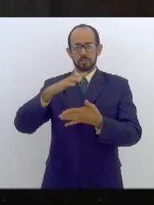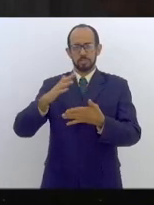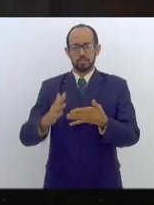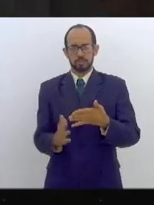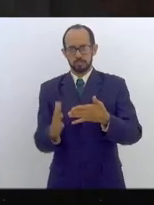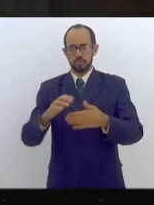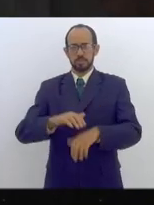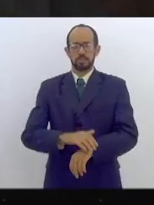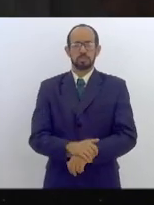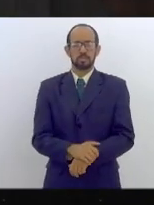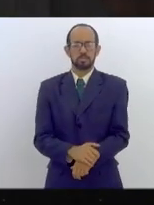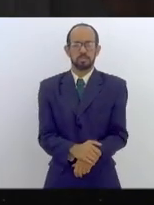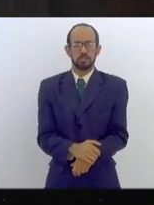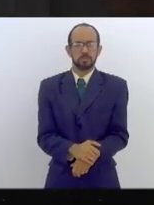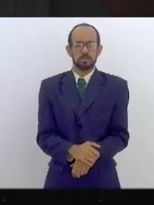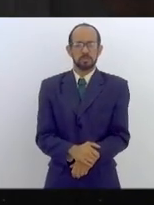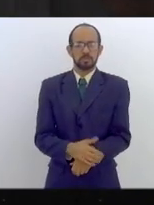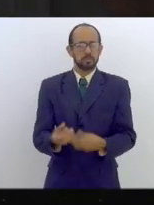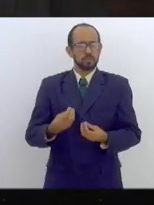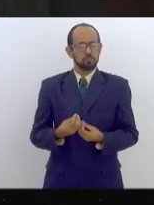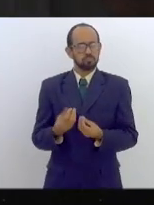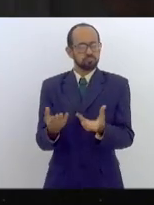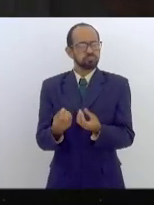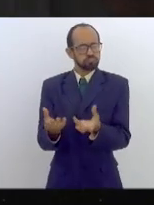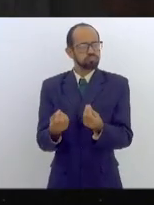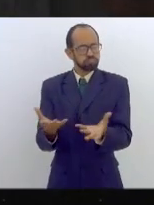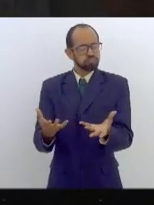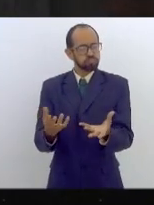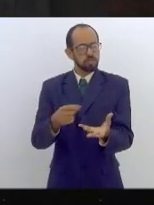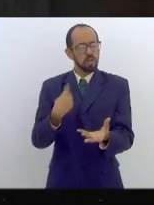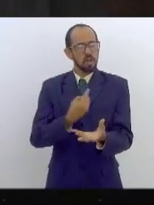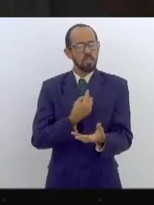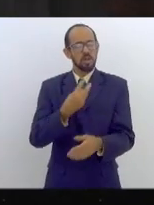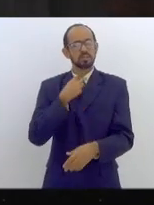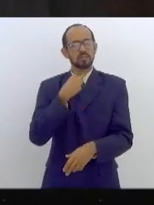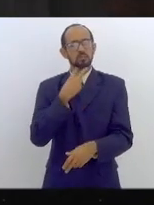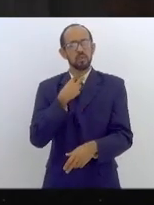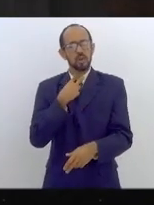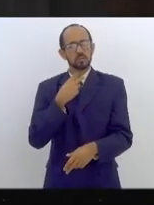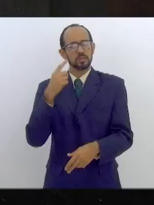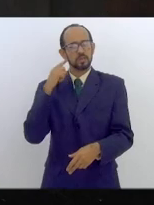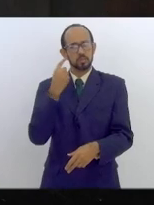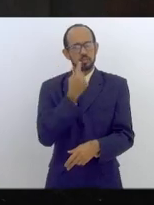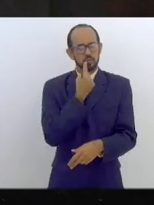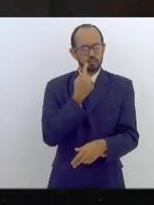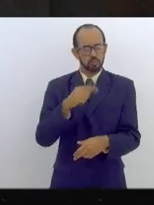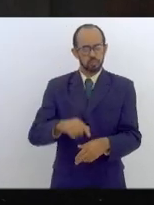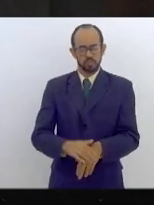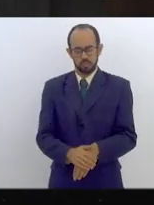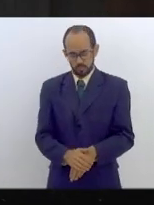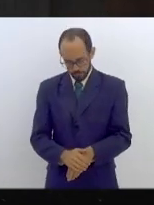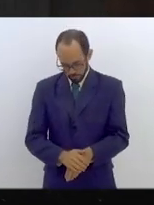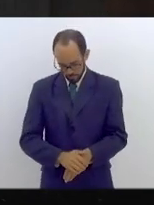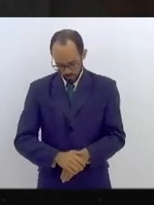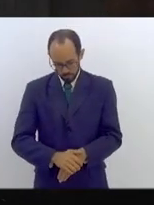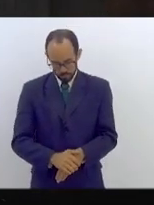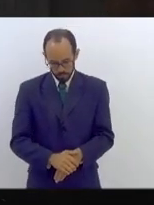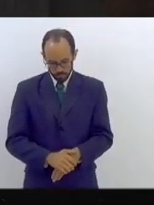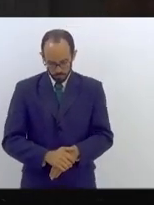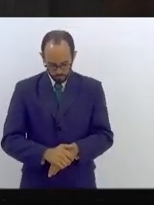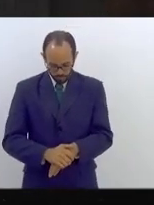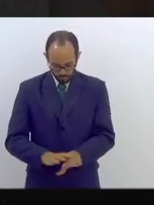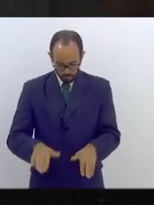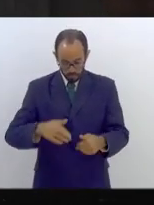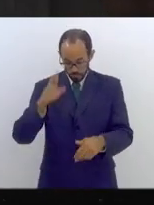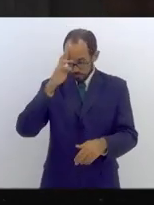de Libras, que leva a nossa voz aos deficientes auditivos.